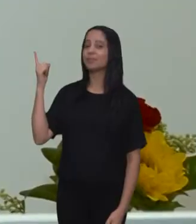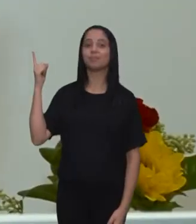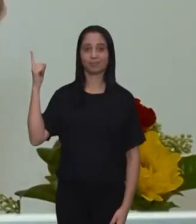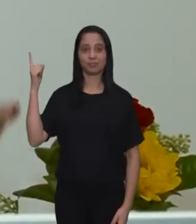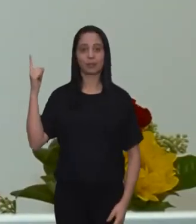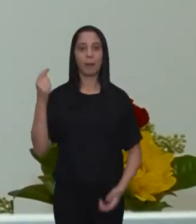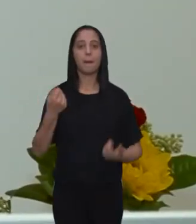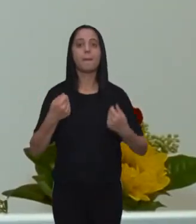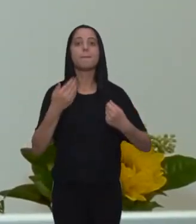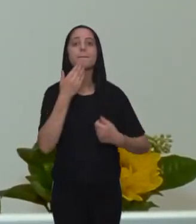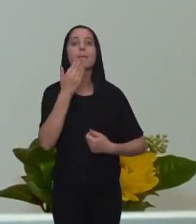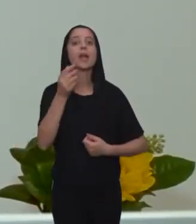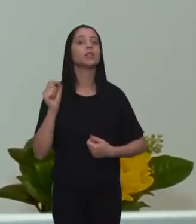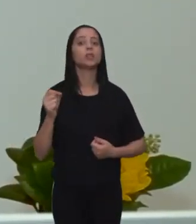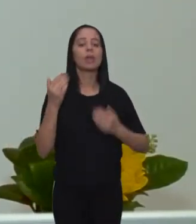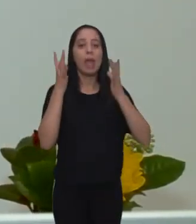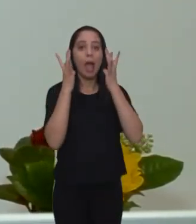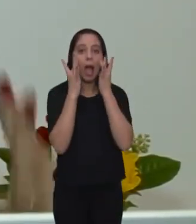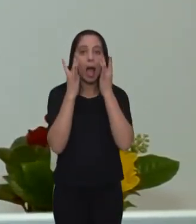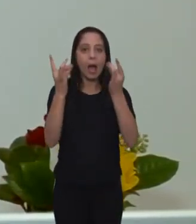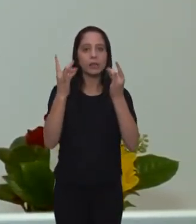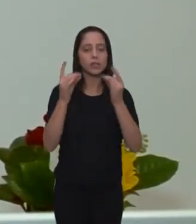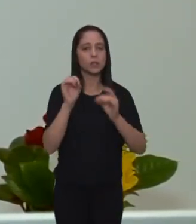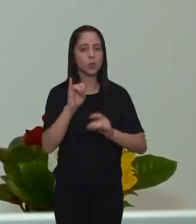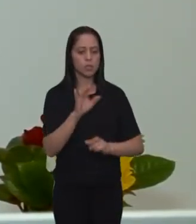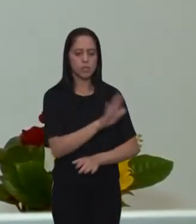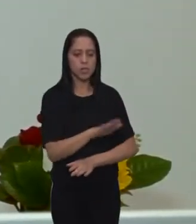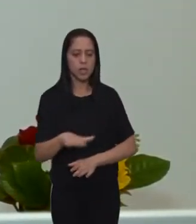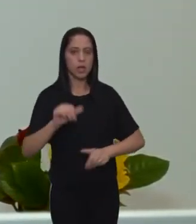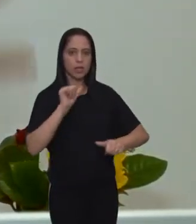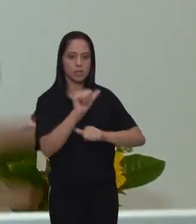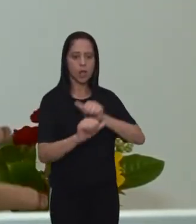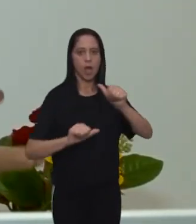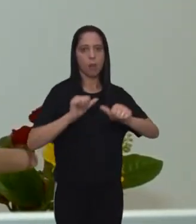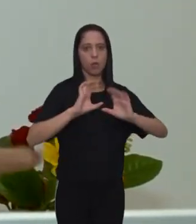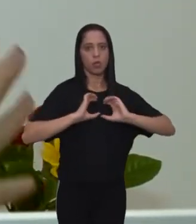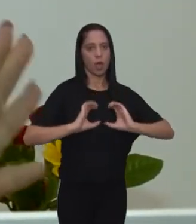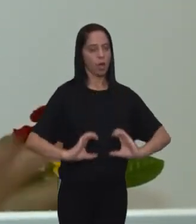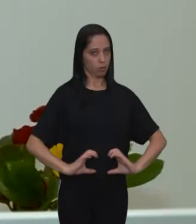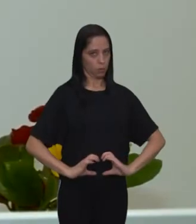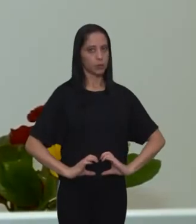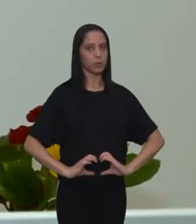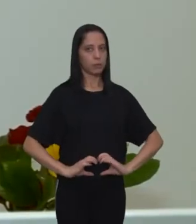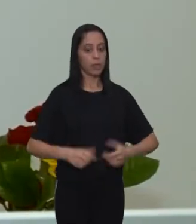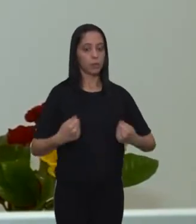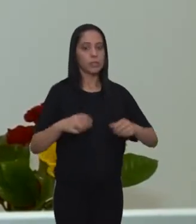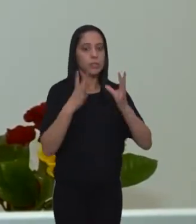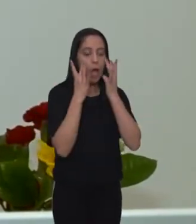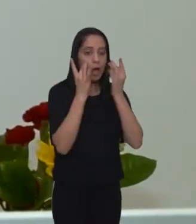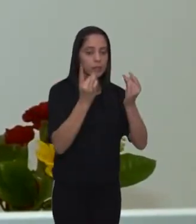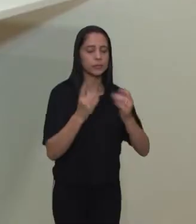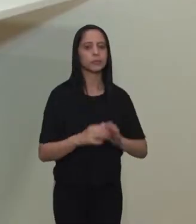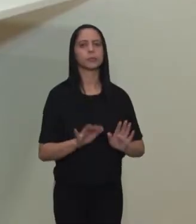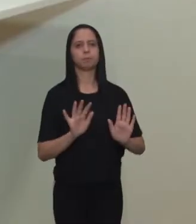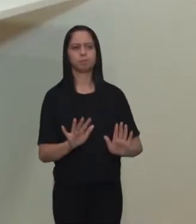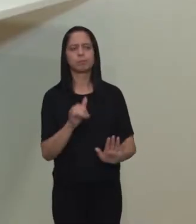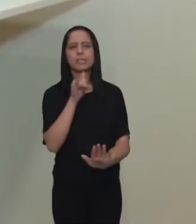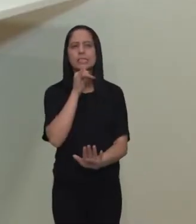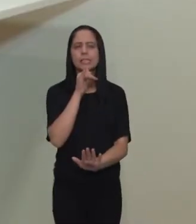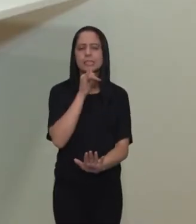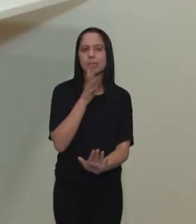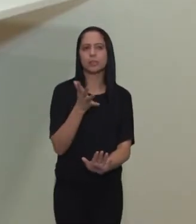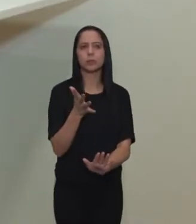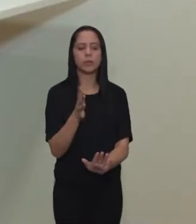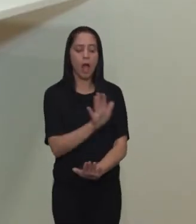adolescentes chama atenção para algumas mudanças de comportamento que podem indicar sinais de atenção aos pais